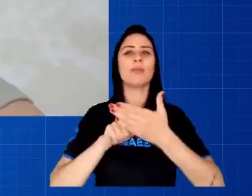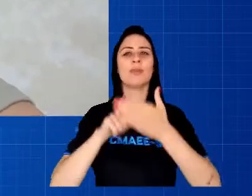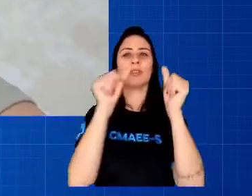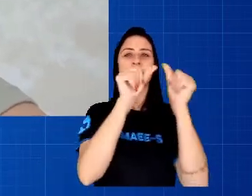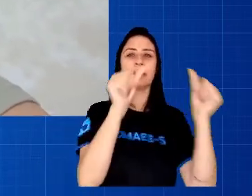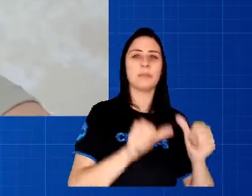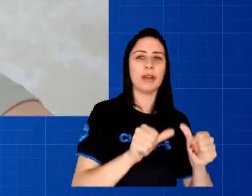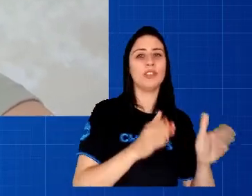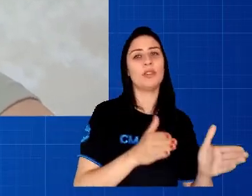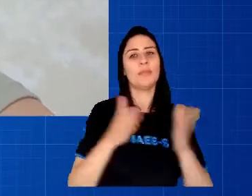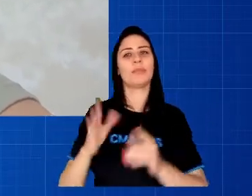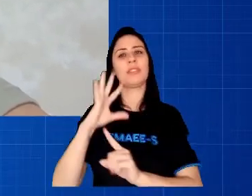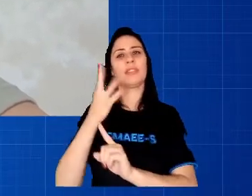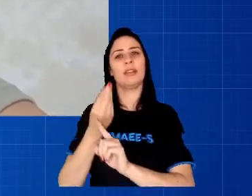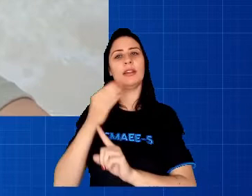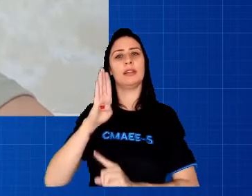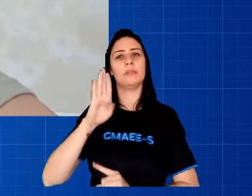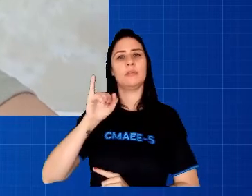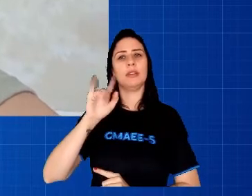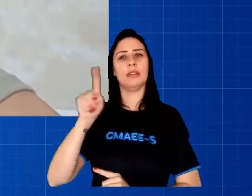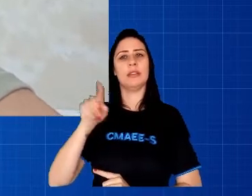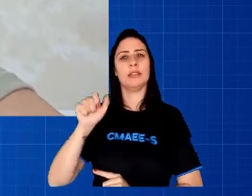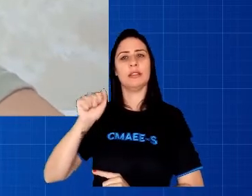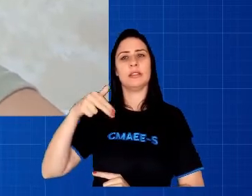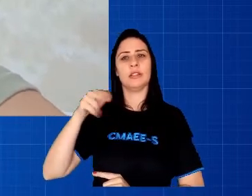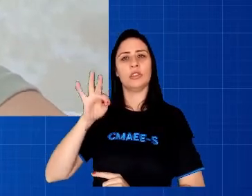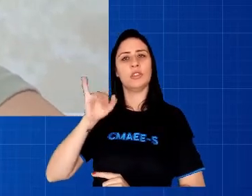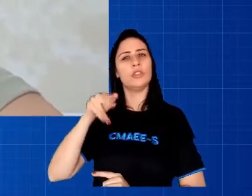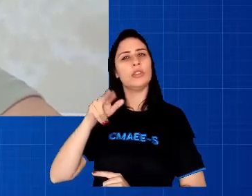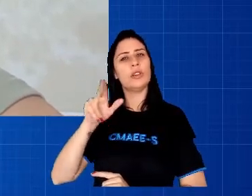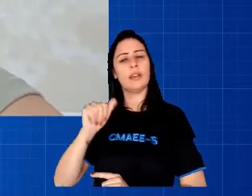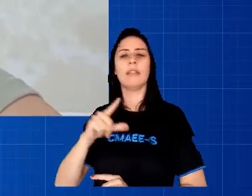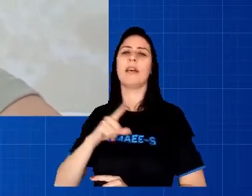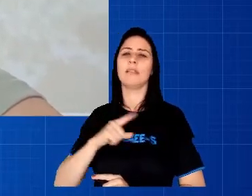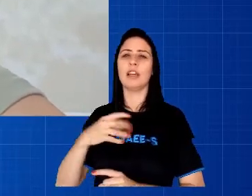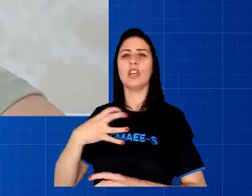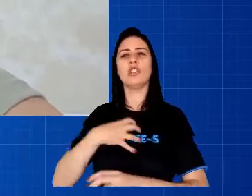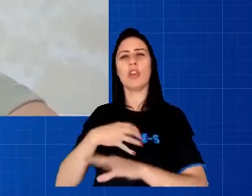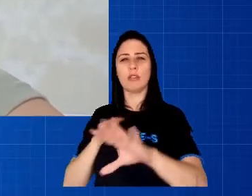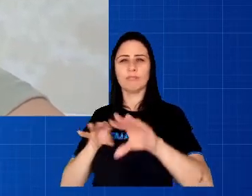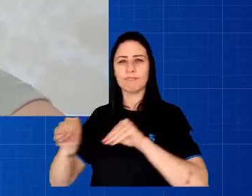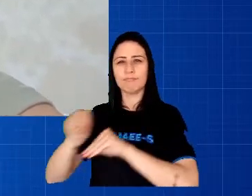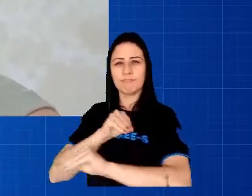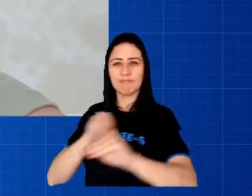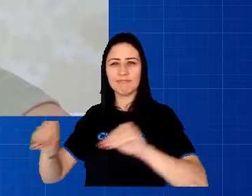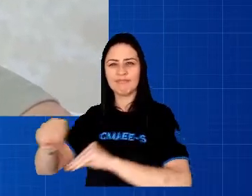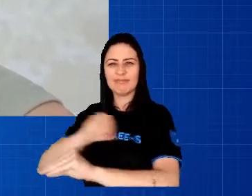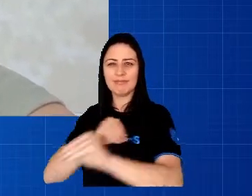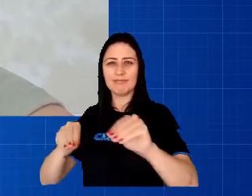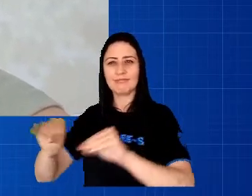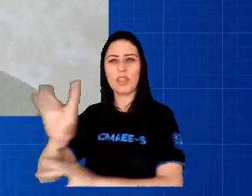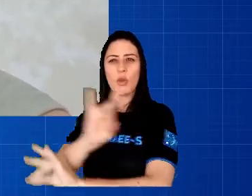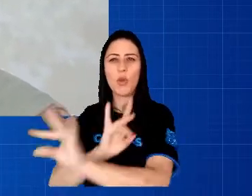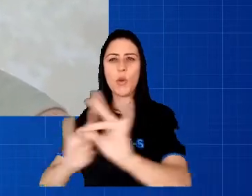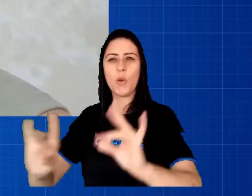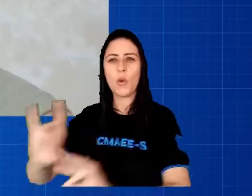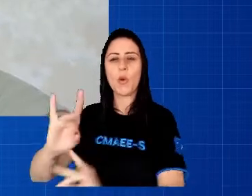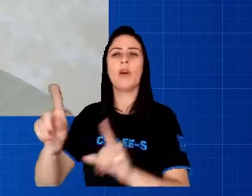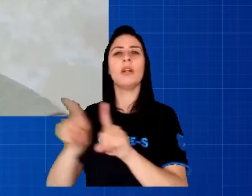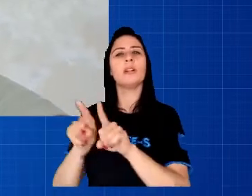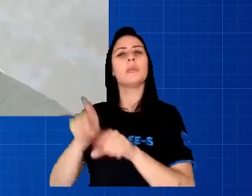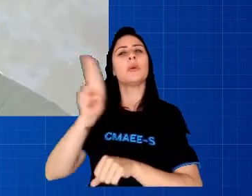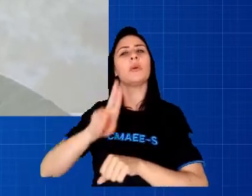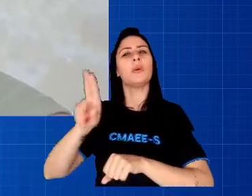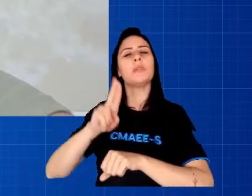na arte bizantina, essas teselas eram feitas de maneira irregular e também combinando metais